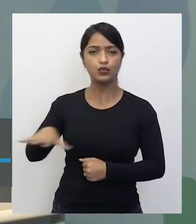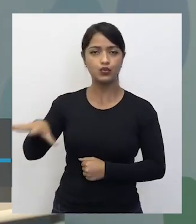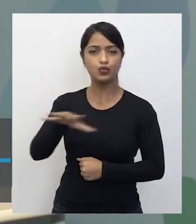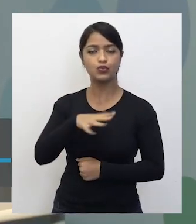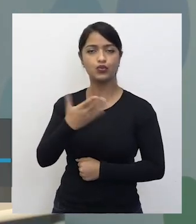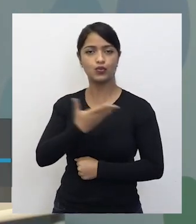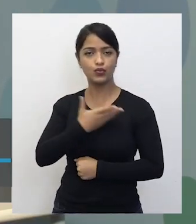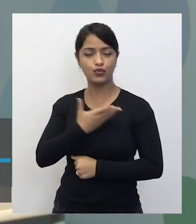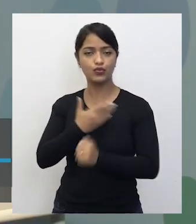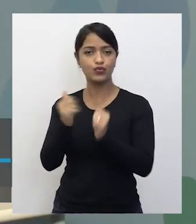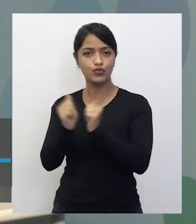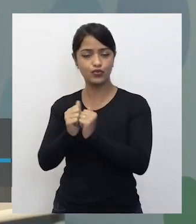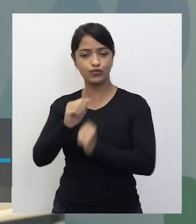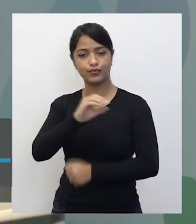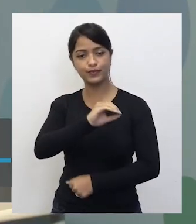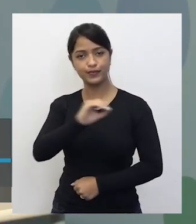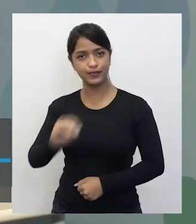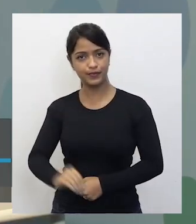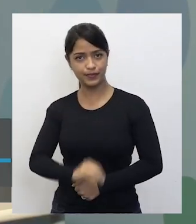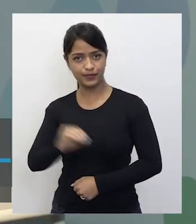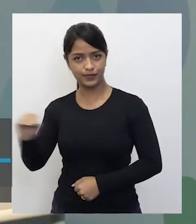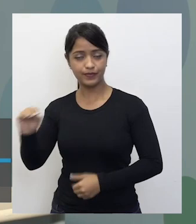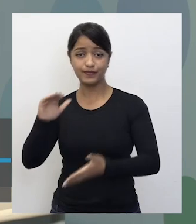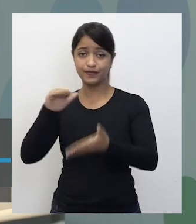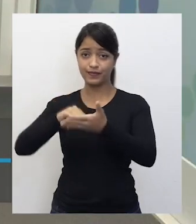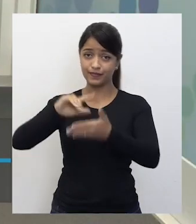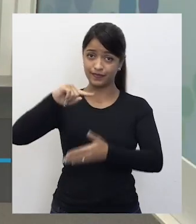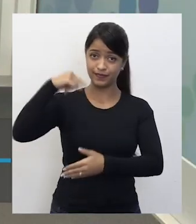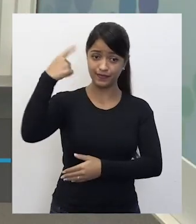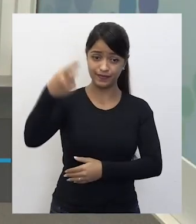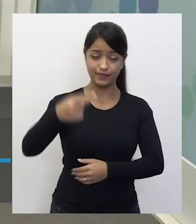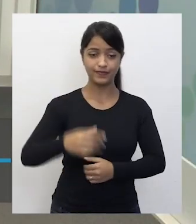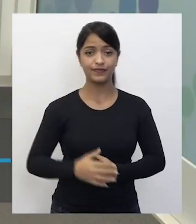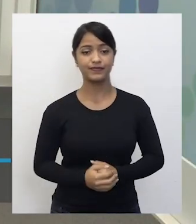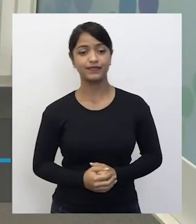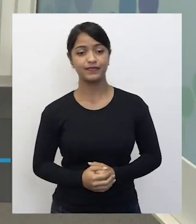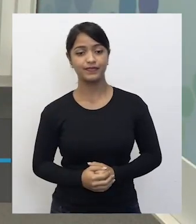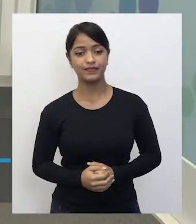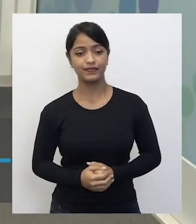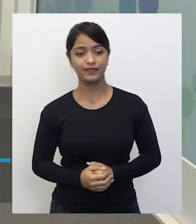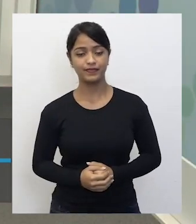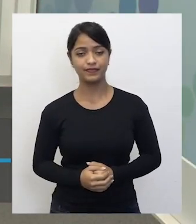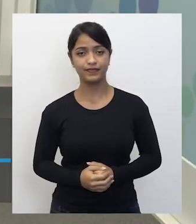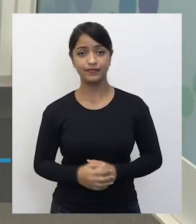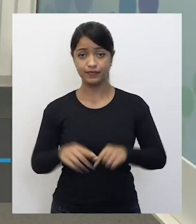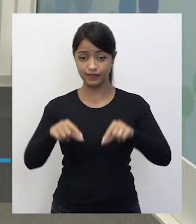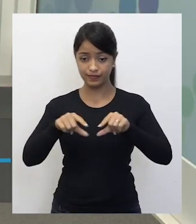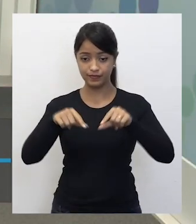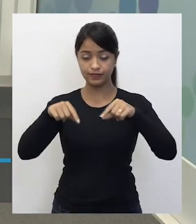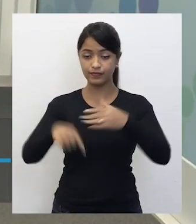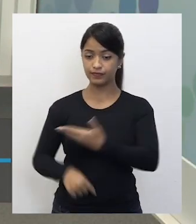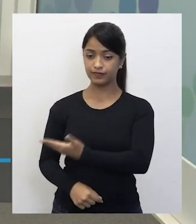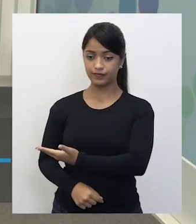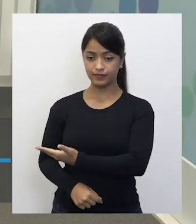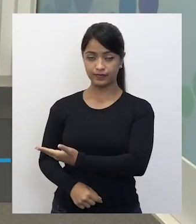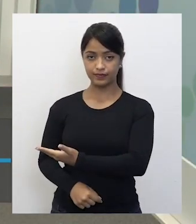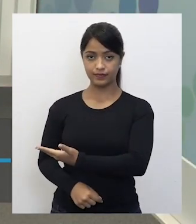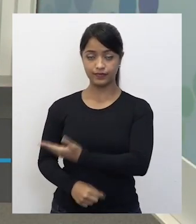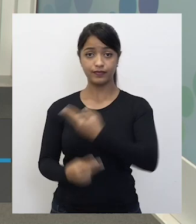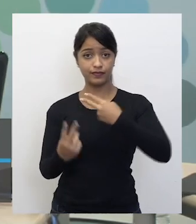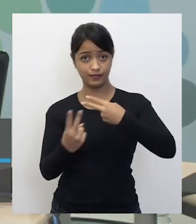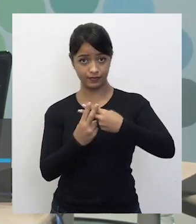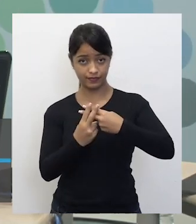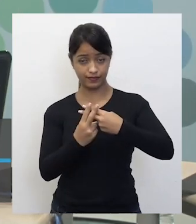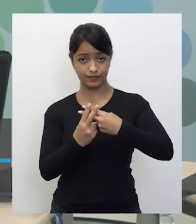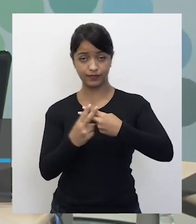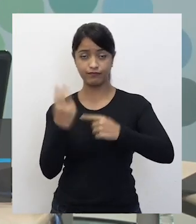os colegas aqui do Centro de Mídias, e até a próxima. Então, só deixando aqui para vocês a hashtag GEL no CMSP